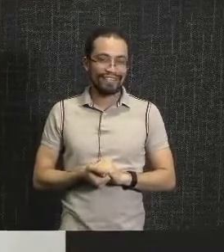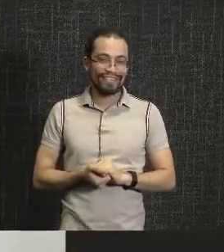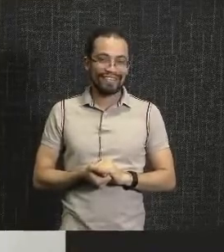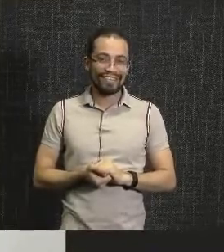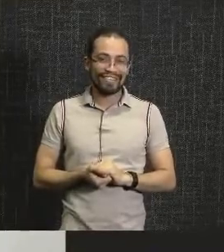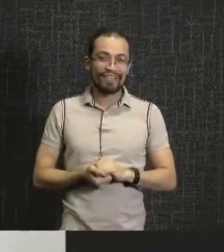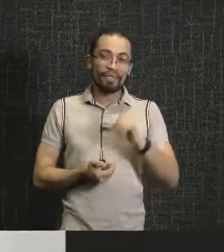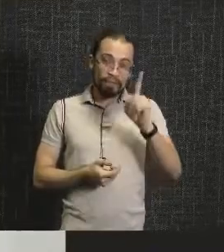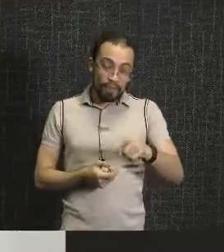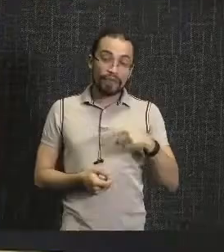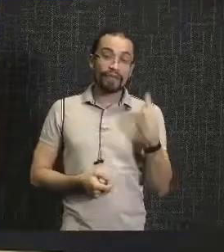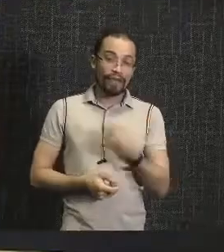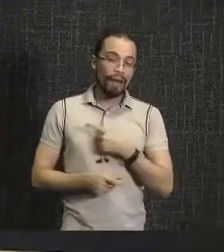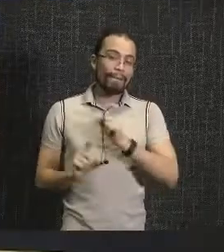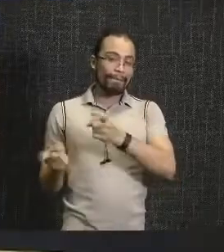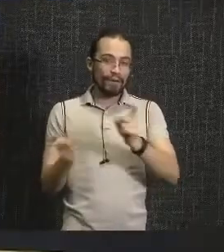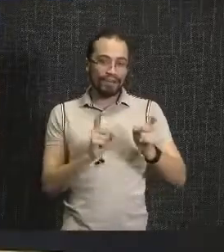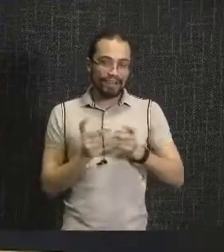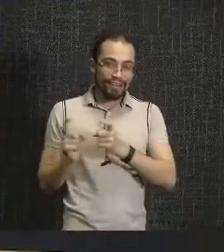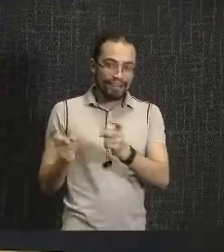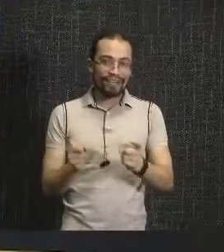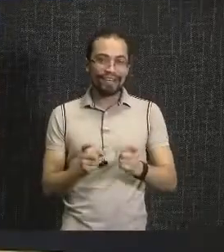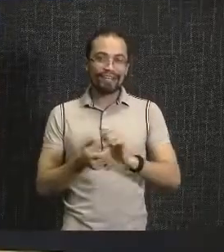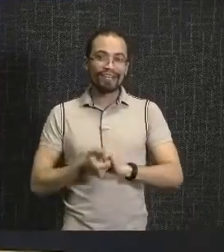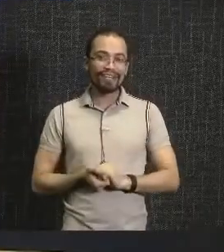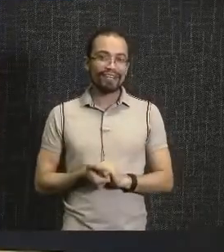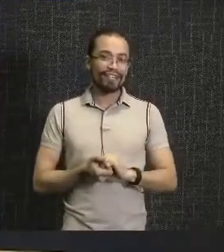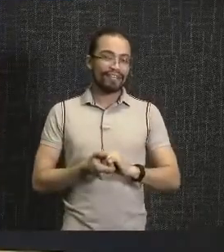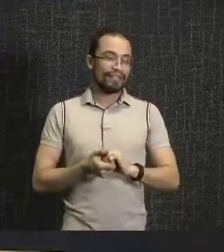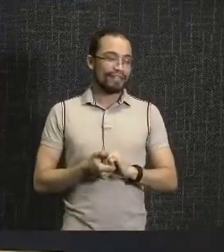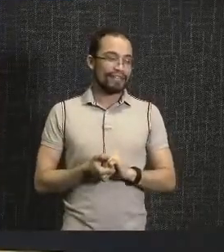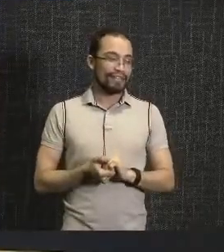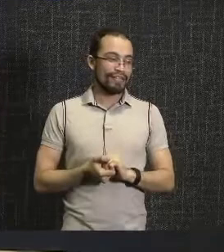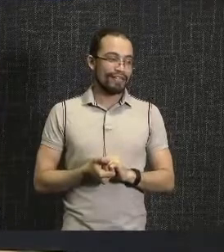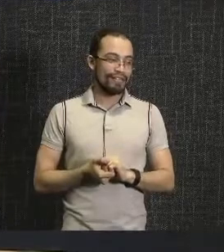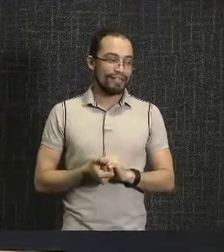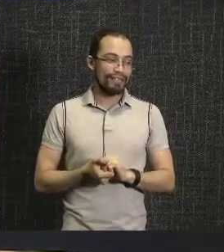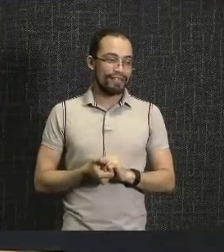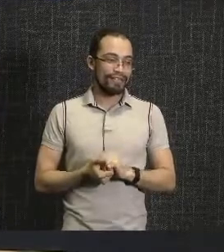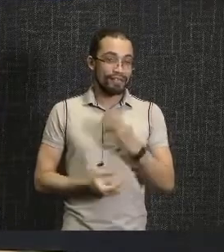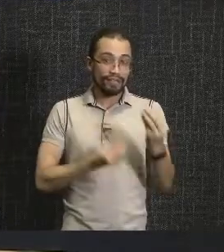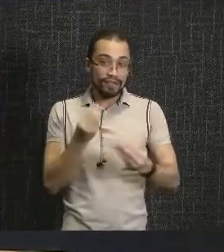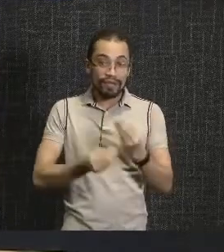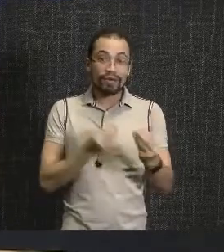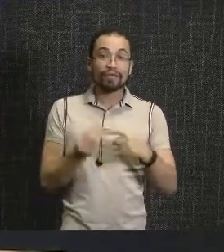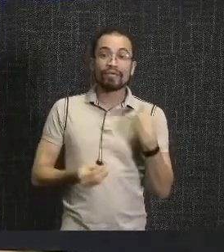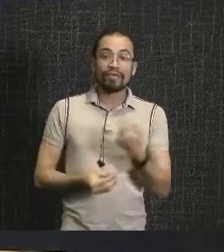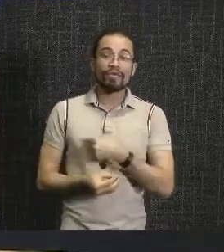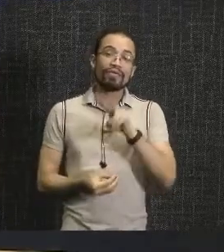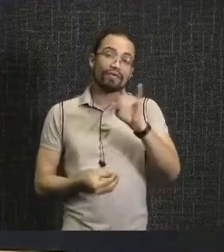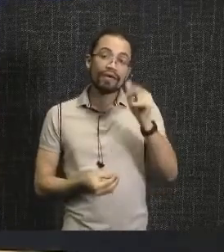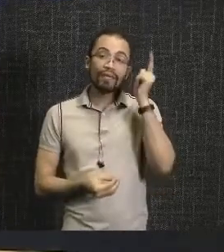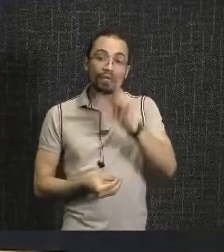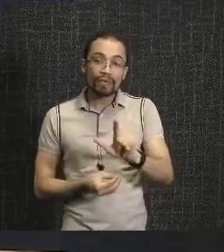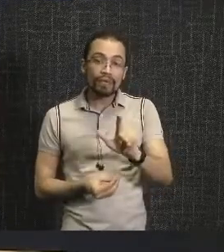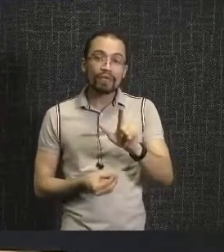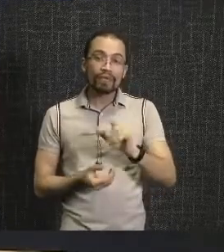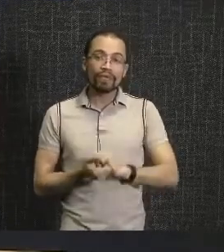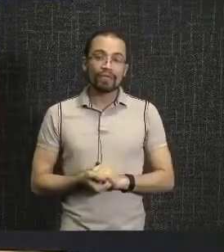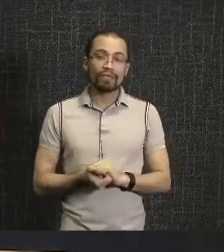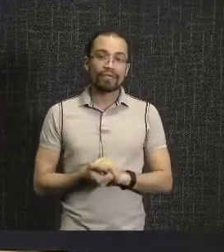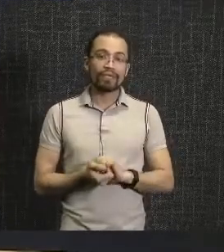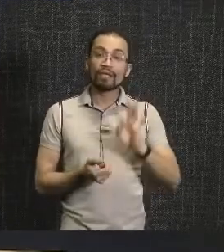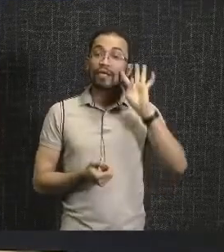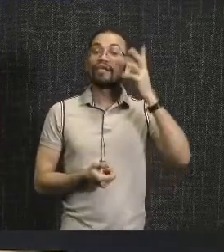sido discutidas é um pouco nessa perspectiva, tá? De como a gente vai conseguir dar um desfecho aí